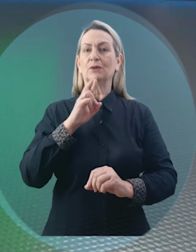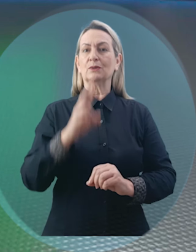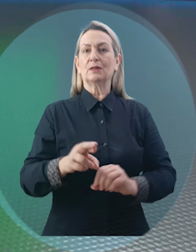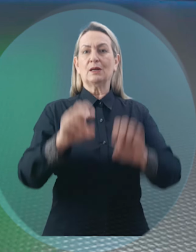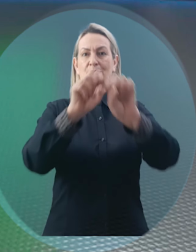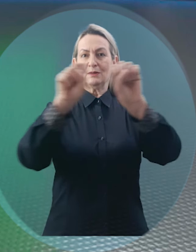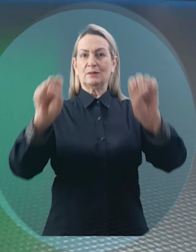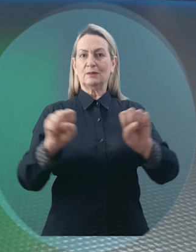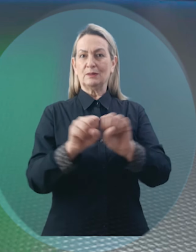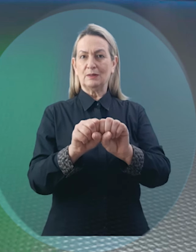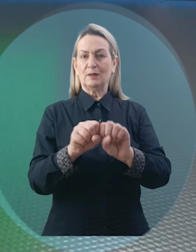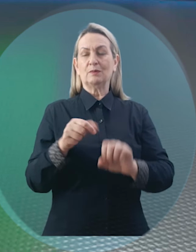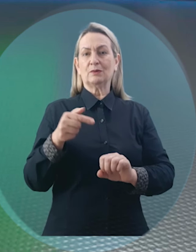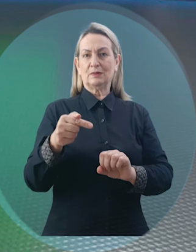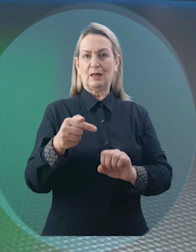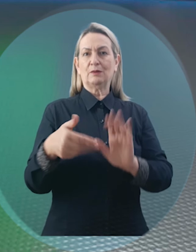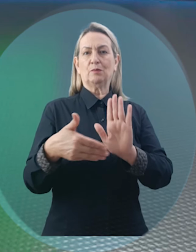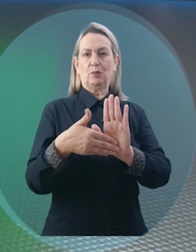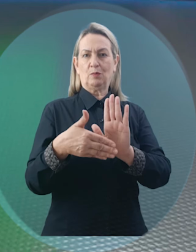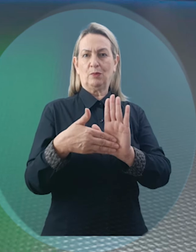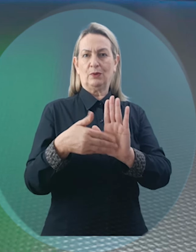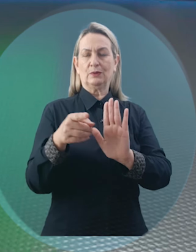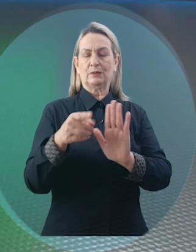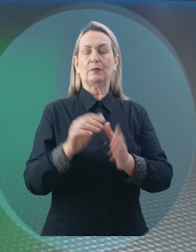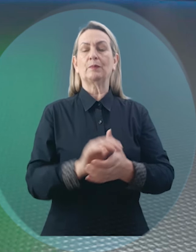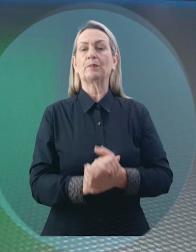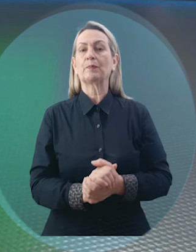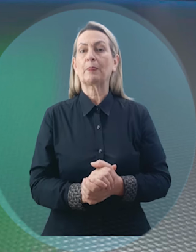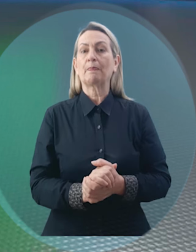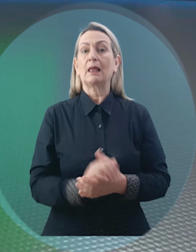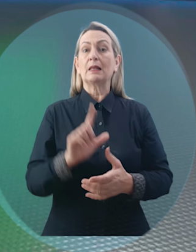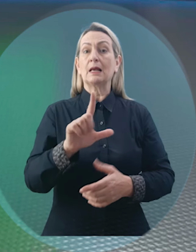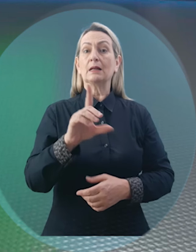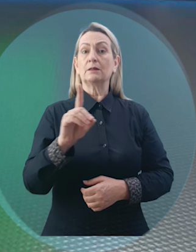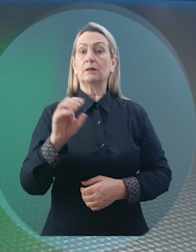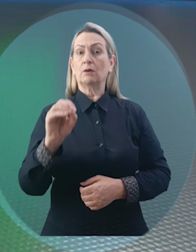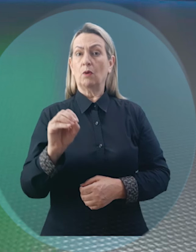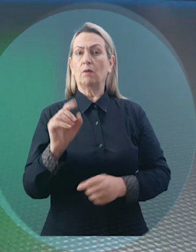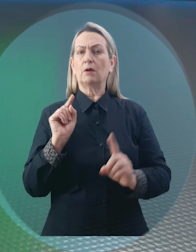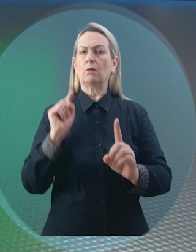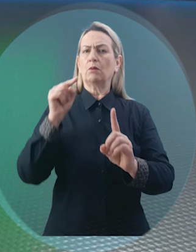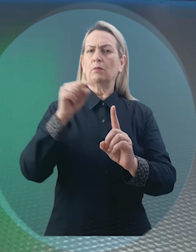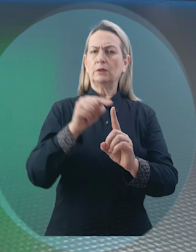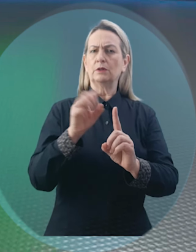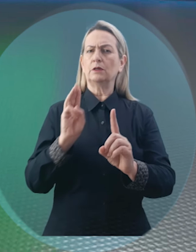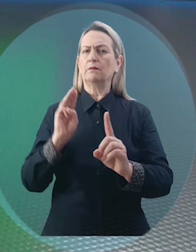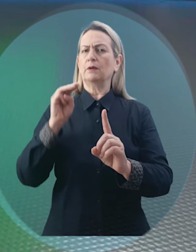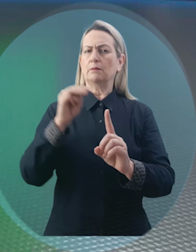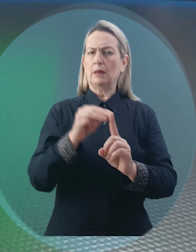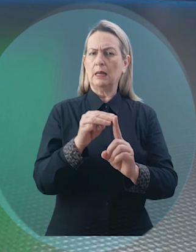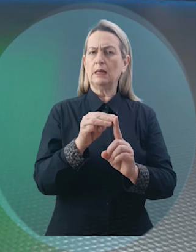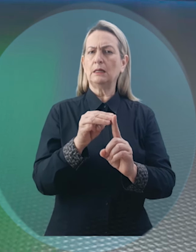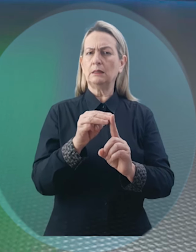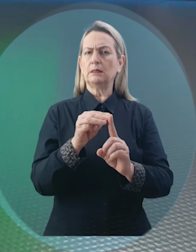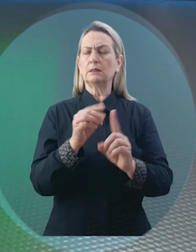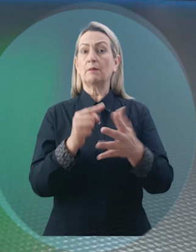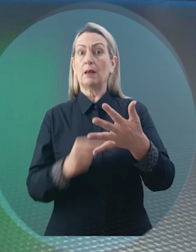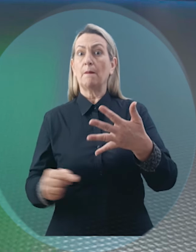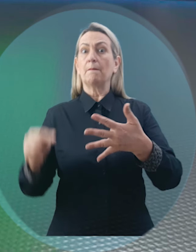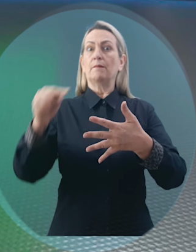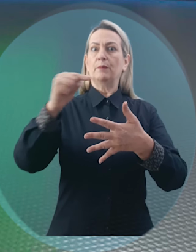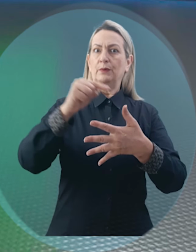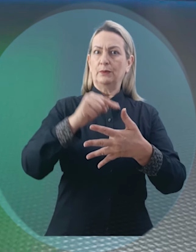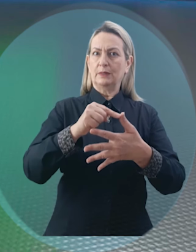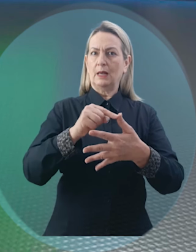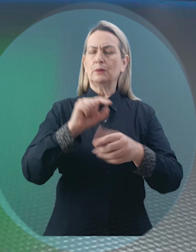meta Proposta no resultado sistêmico 7 no corpo da LDO ao tratar dos objetivos e das metas